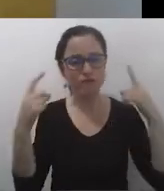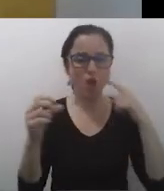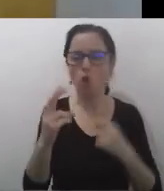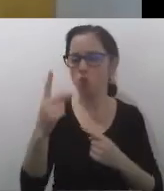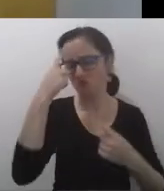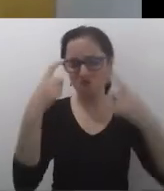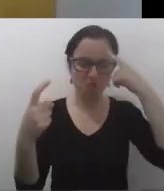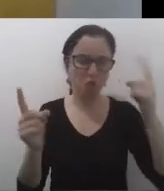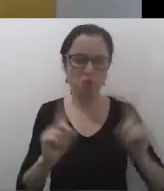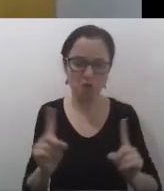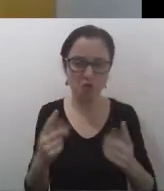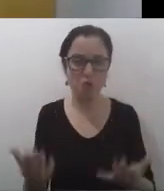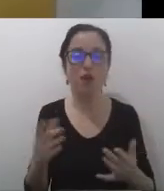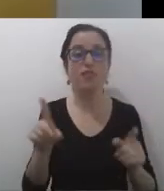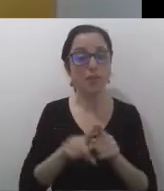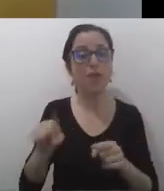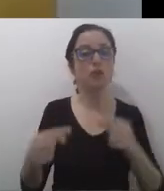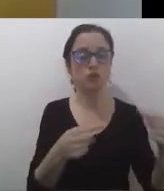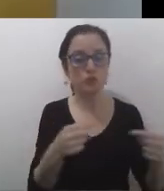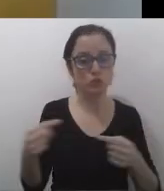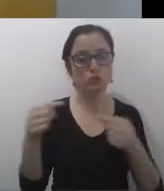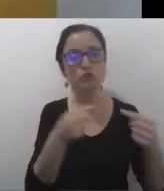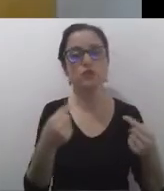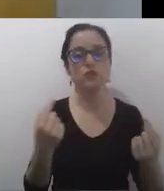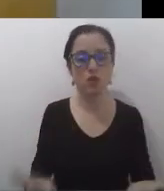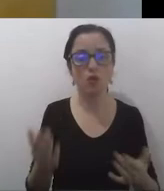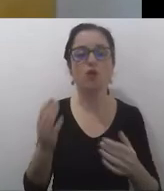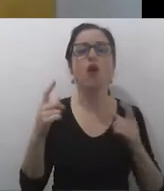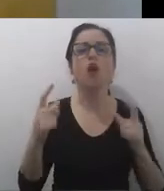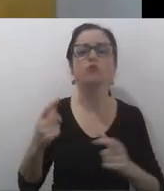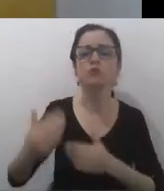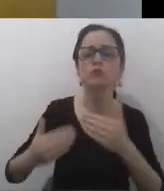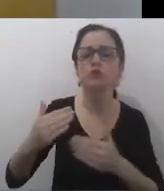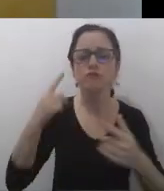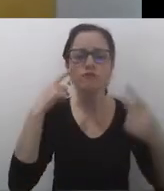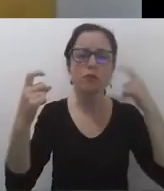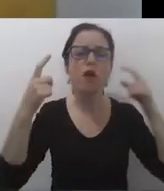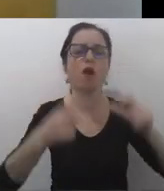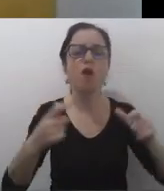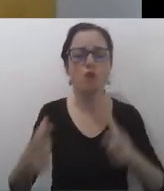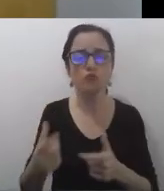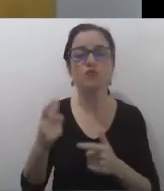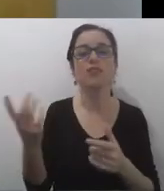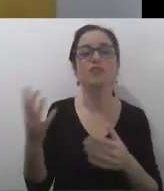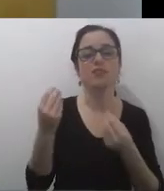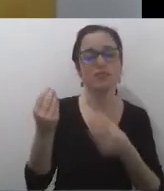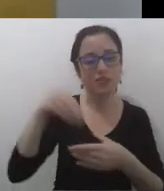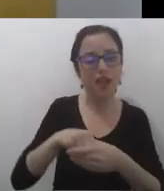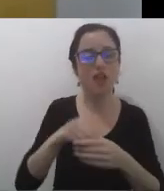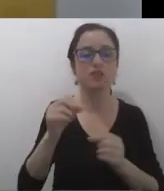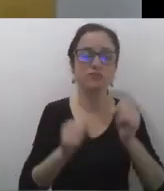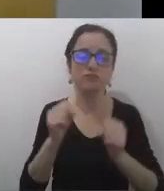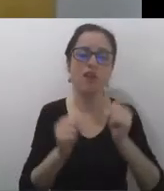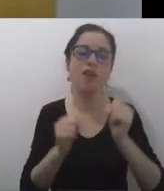inovam, inventam ou não inventam? Isso também é uma discussão, né? Onde se dá o processo de invenção? Ele se dá dentro